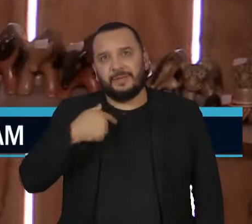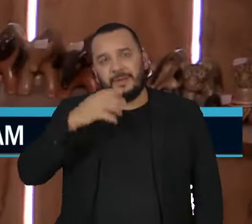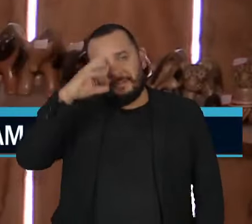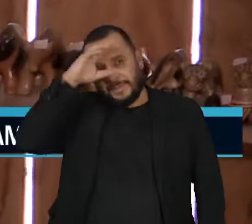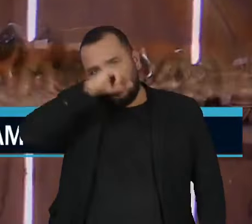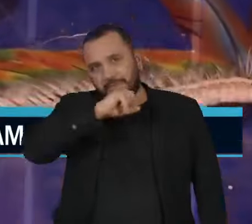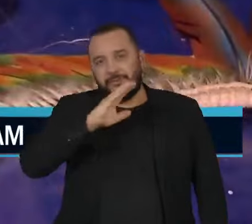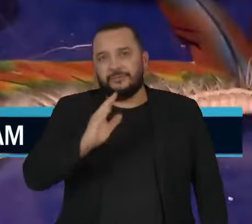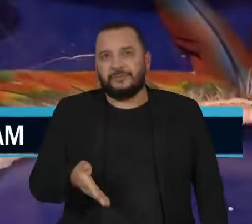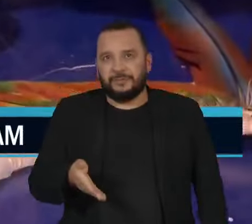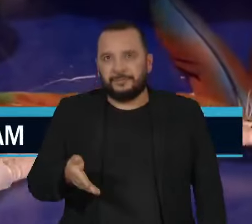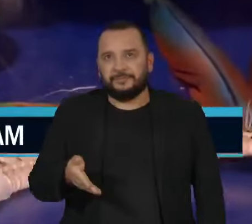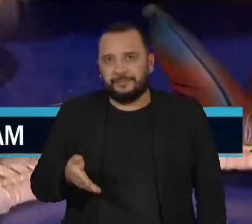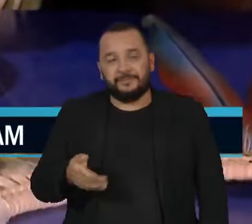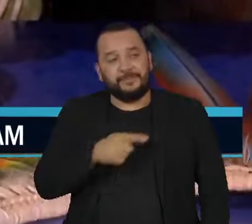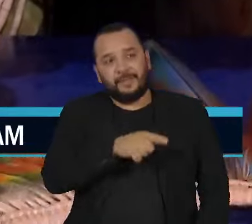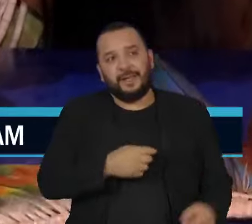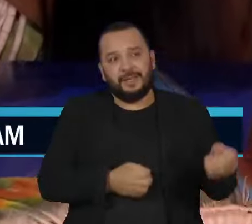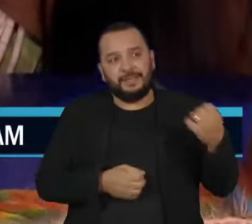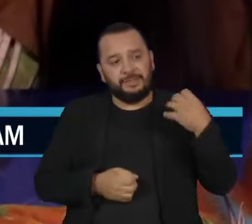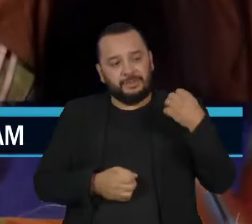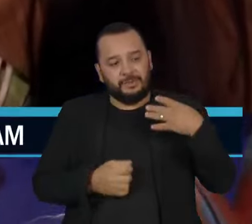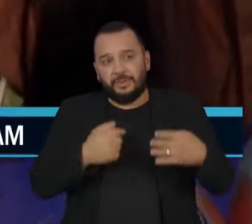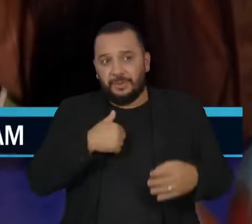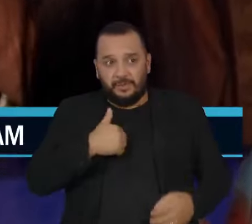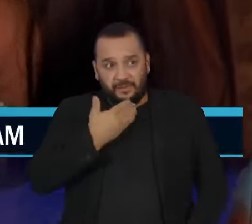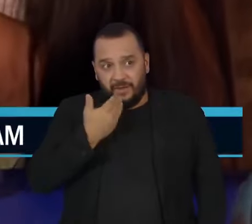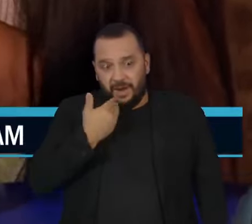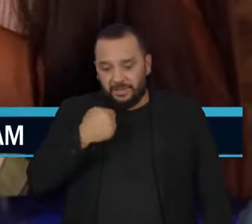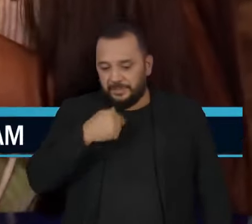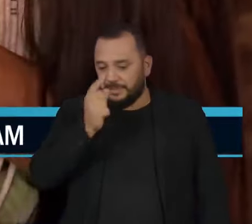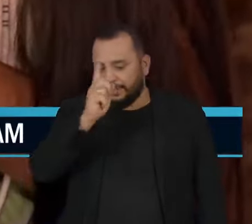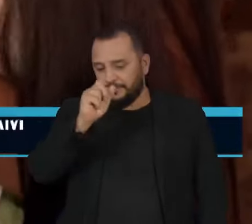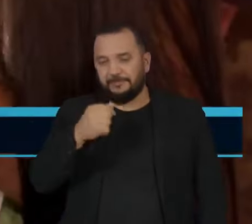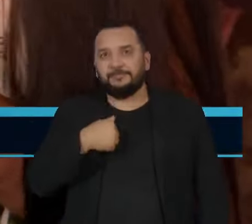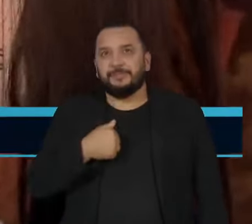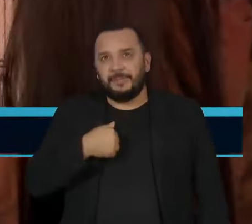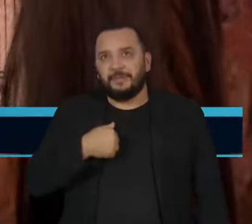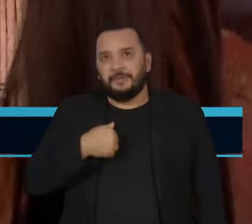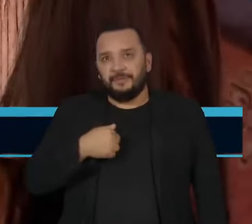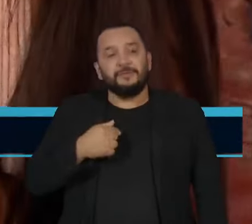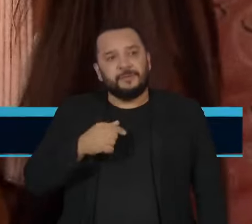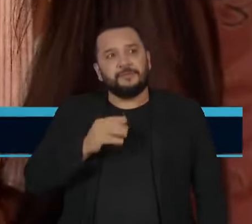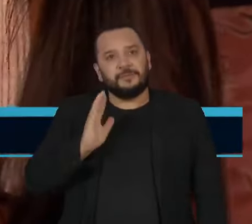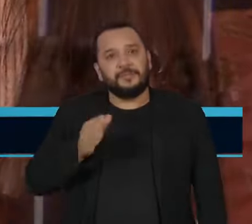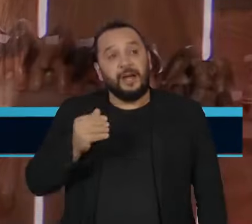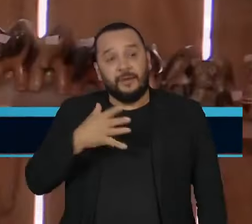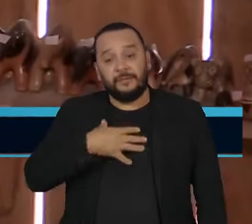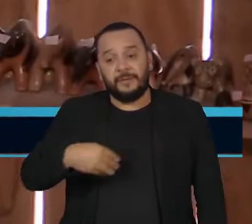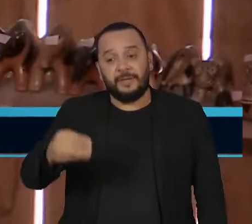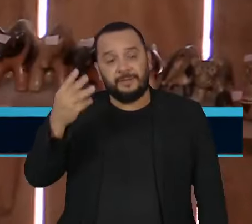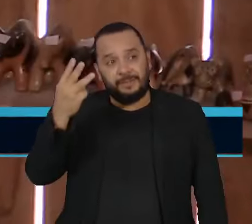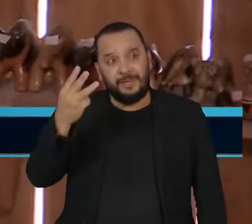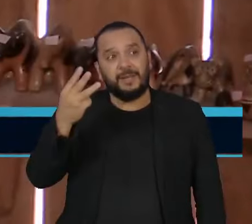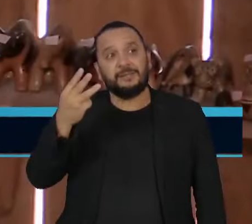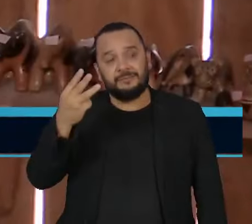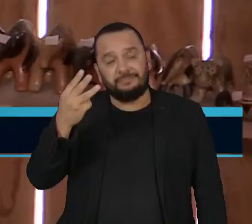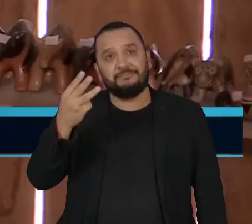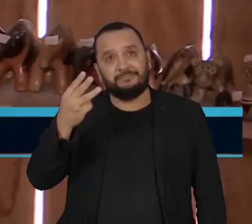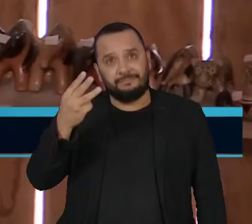ela. Ela me ensinou, não foi fácil para mim. Eu tenho 3 filhas. Pretendo